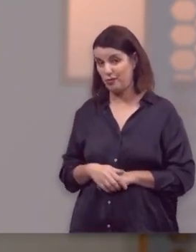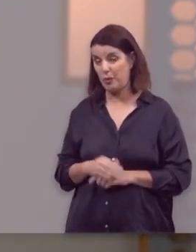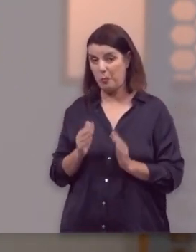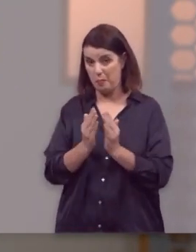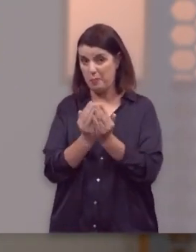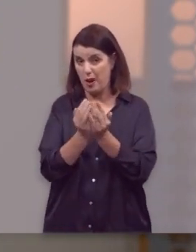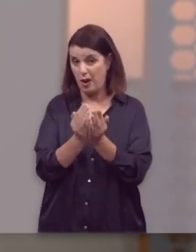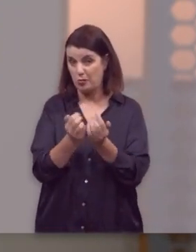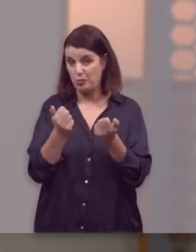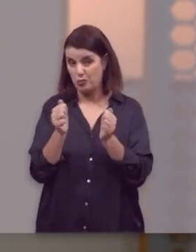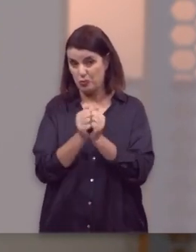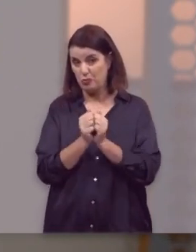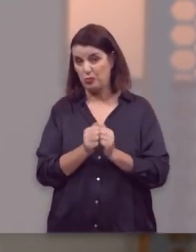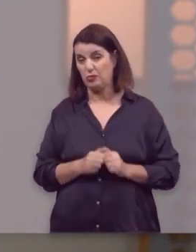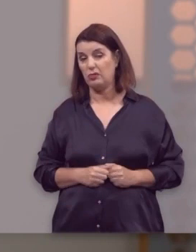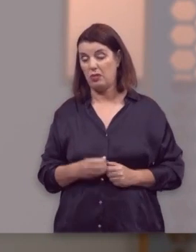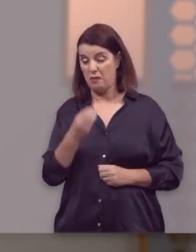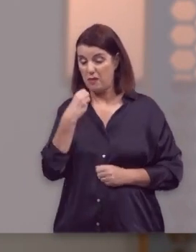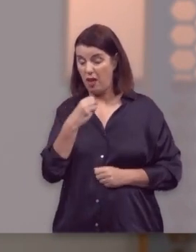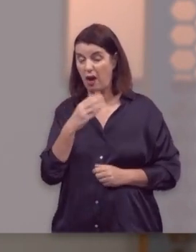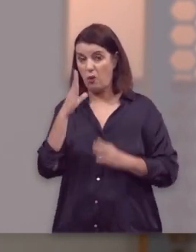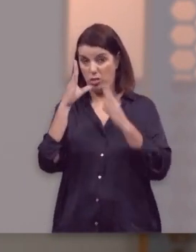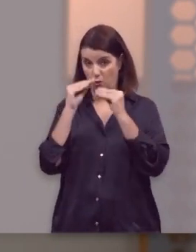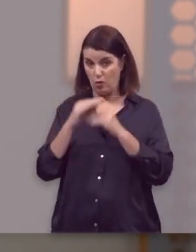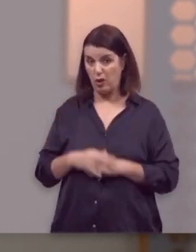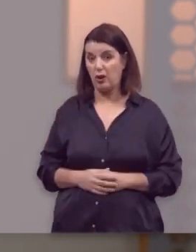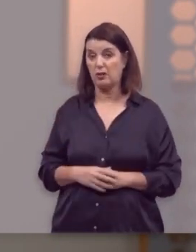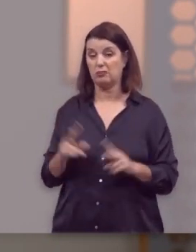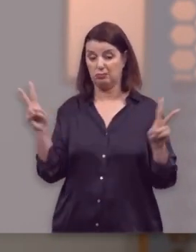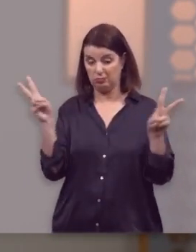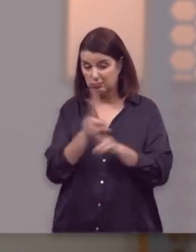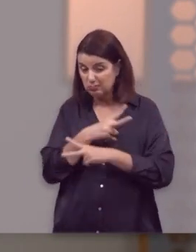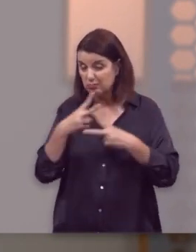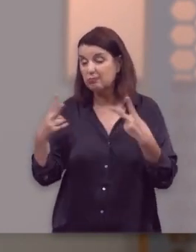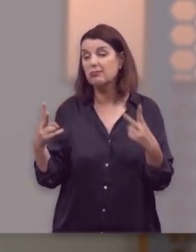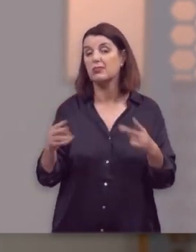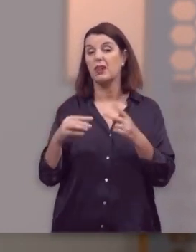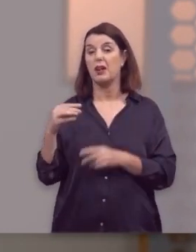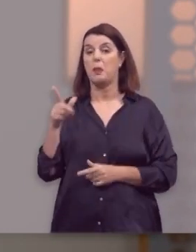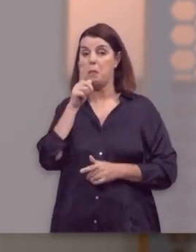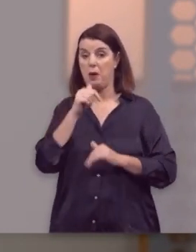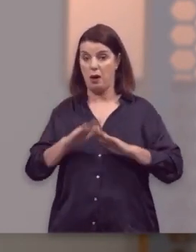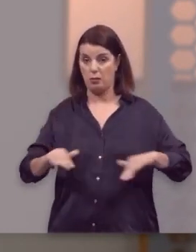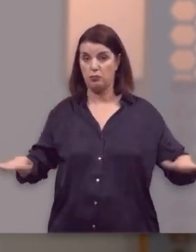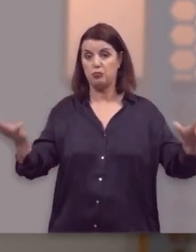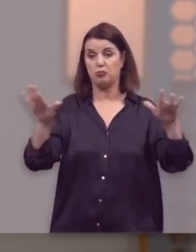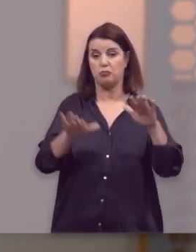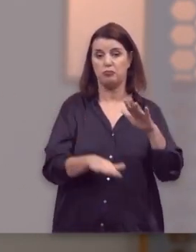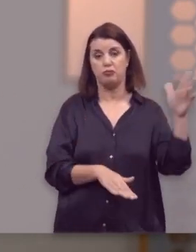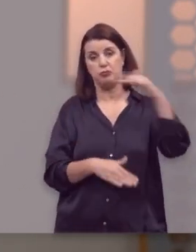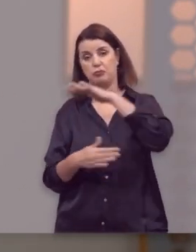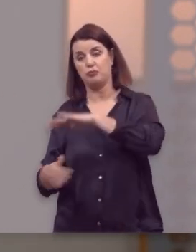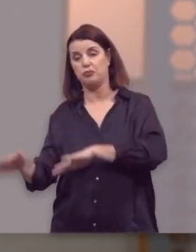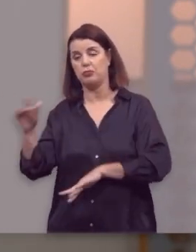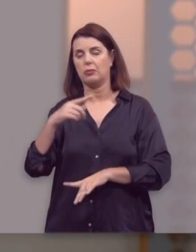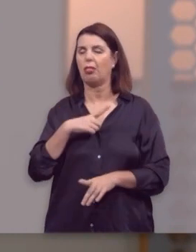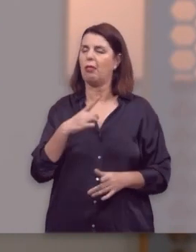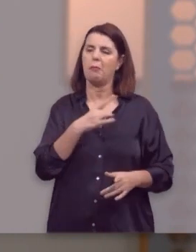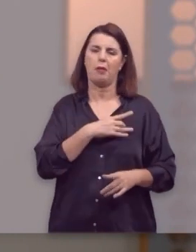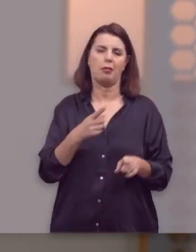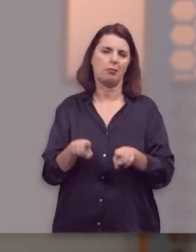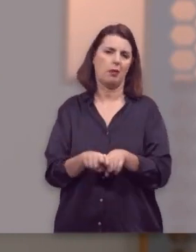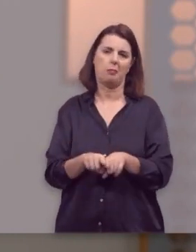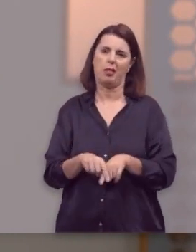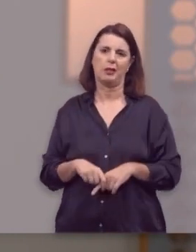dentro de um barco frágil, de noite, assolados por uma tempestade, nós estaríamos com medo